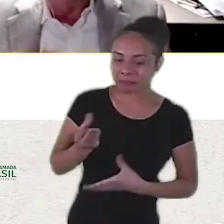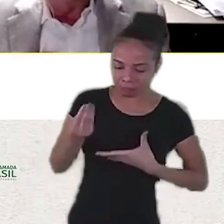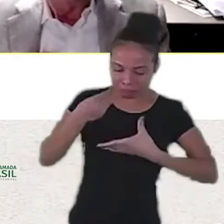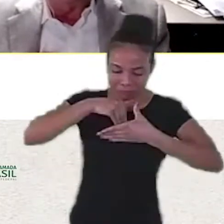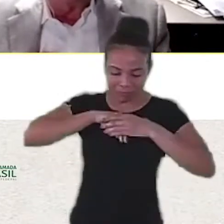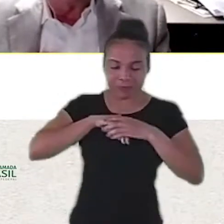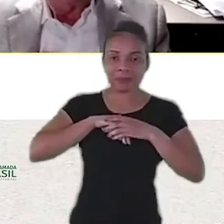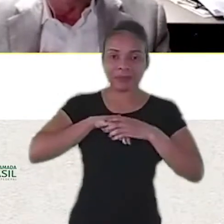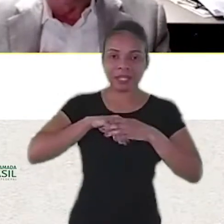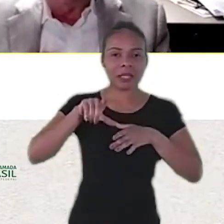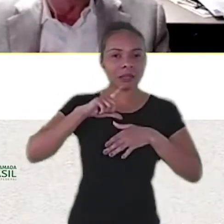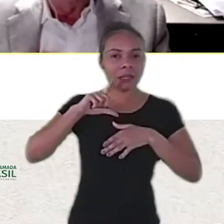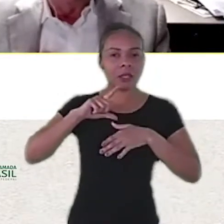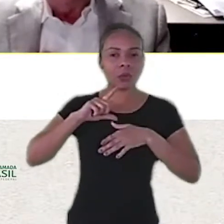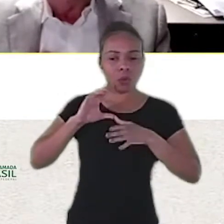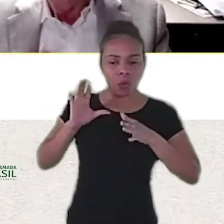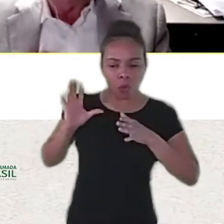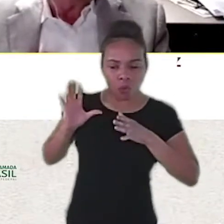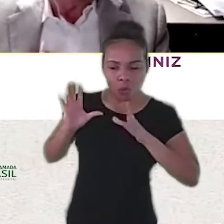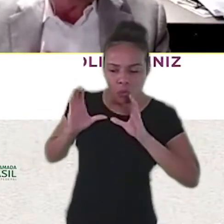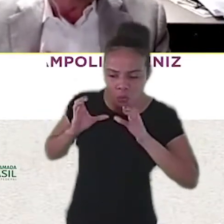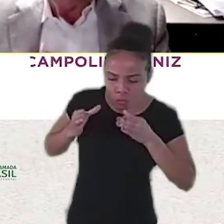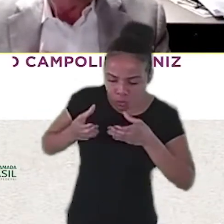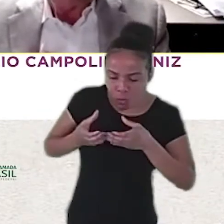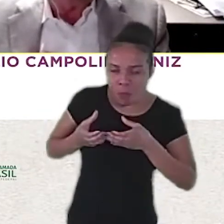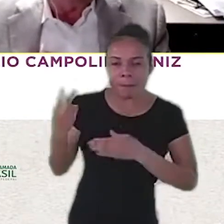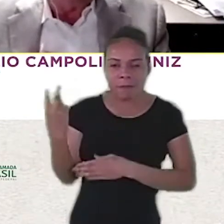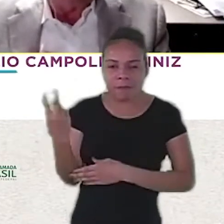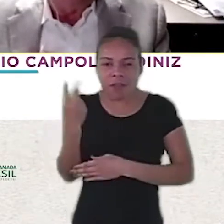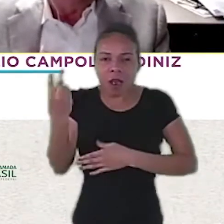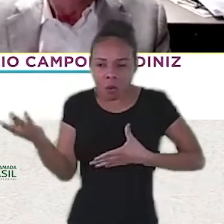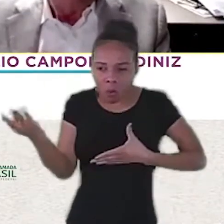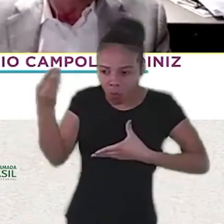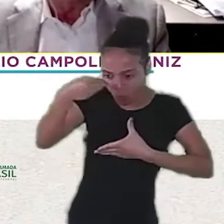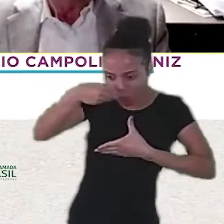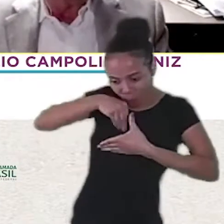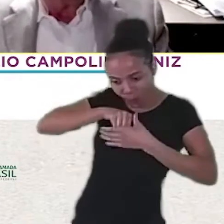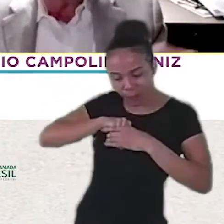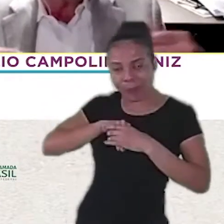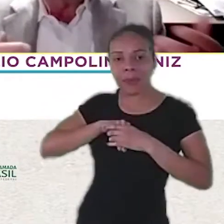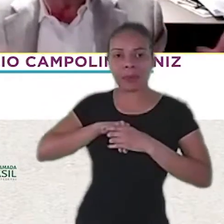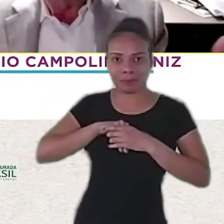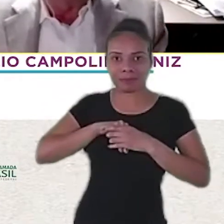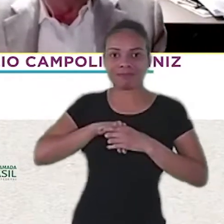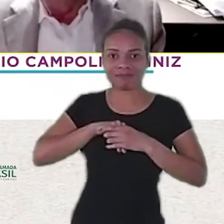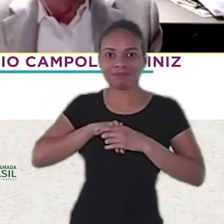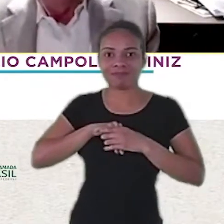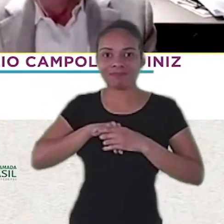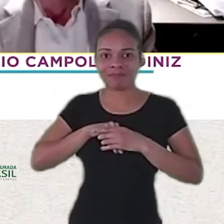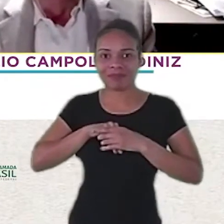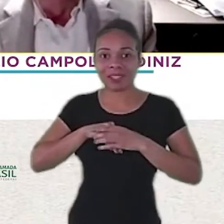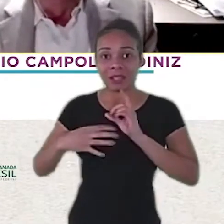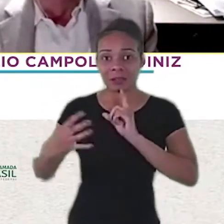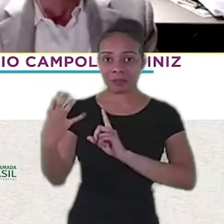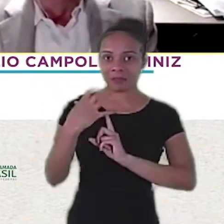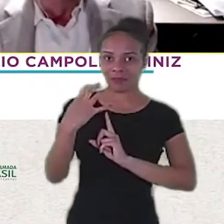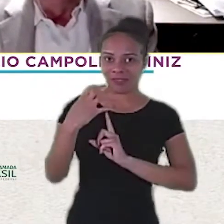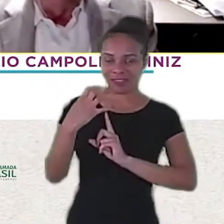de valores que estão armazenados, as sensibilidades que estão dentro de mim, muitas vezes elas não estão